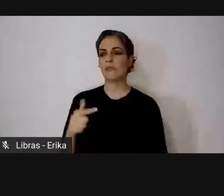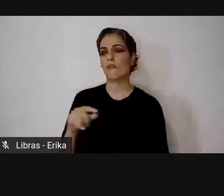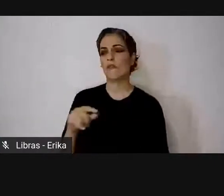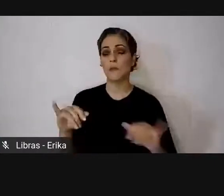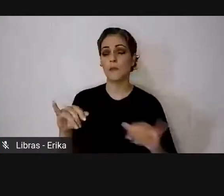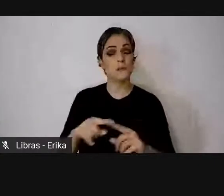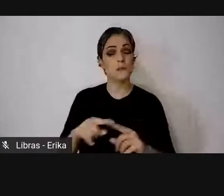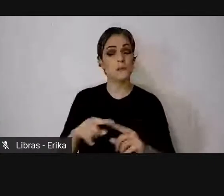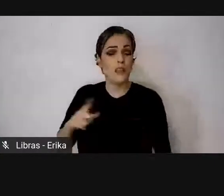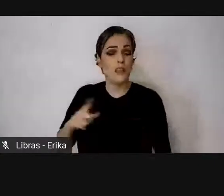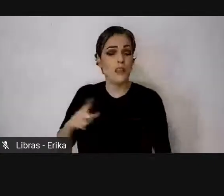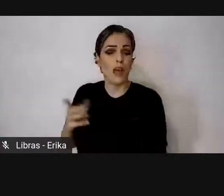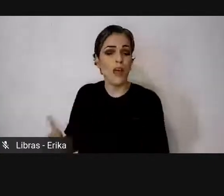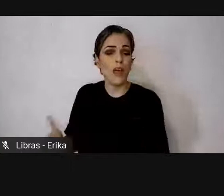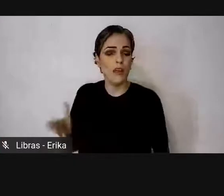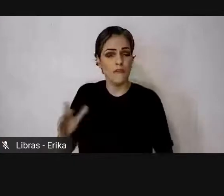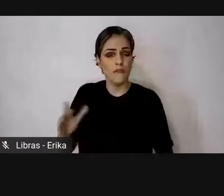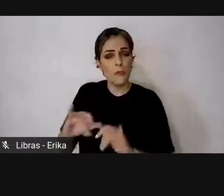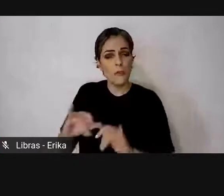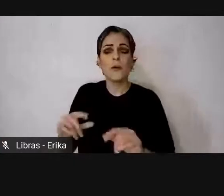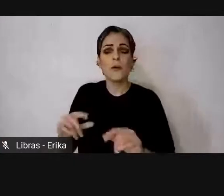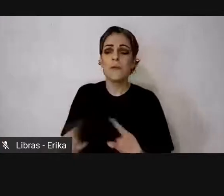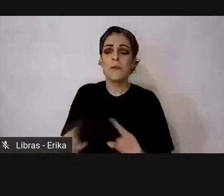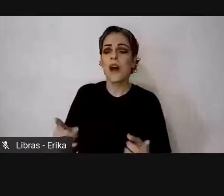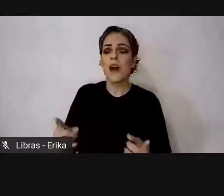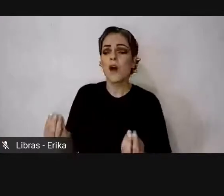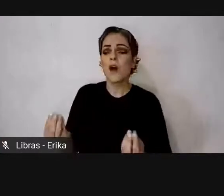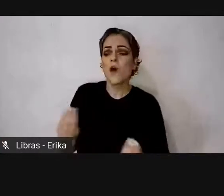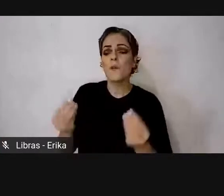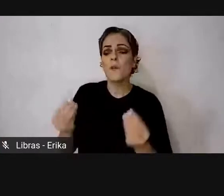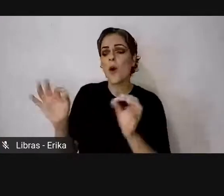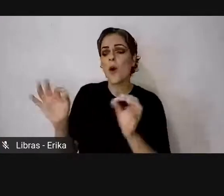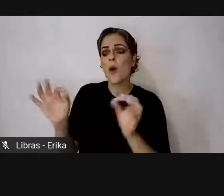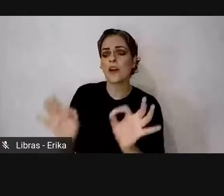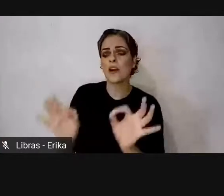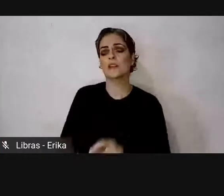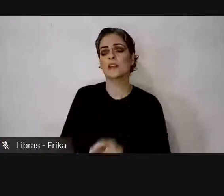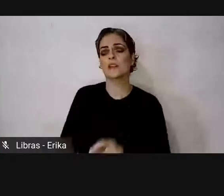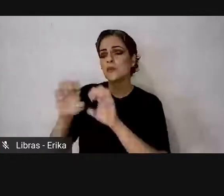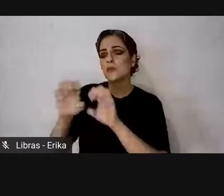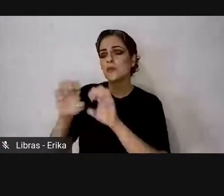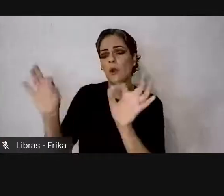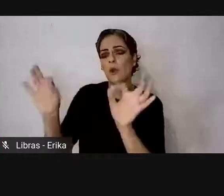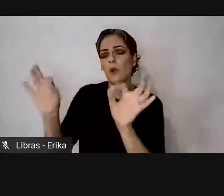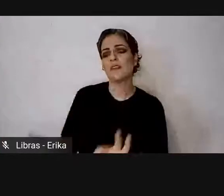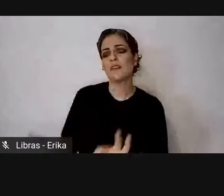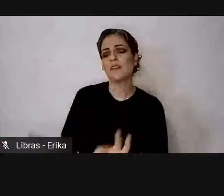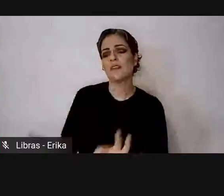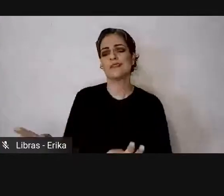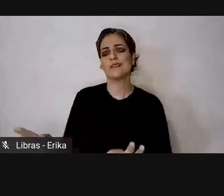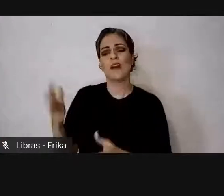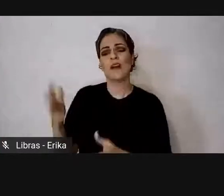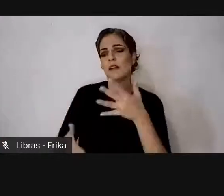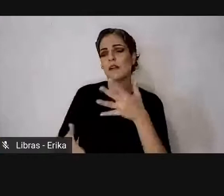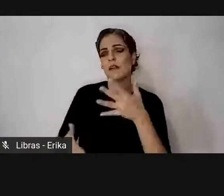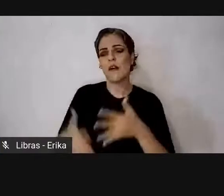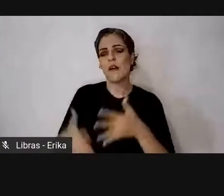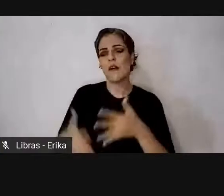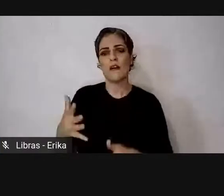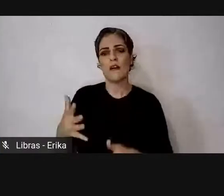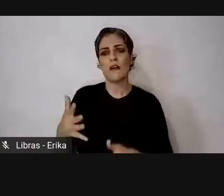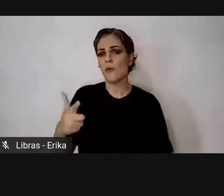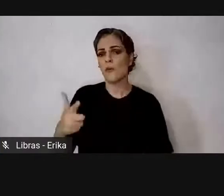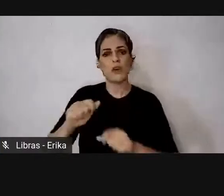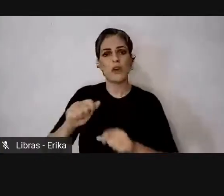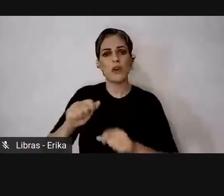estrutura como o dado se apresentava, né, ela não era clara para quem não estava trabalhando nos sistemas,